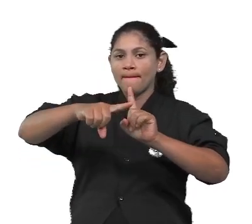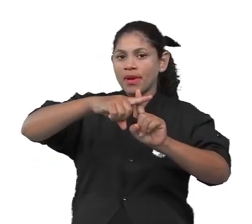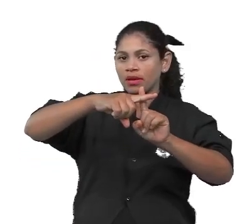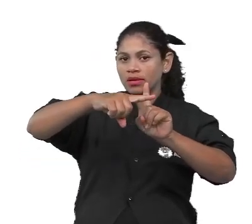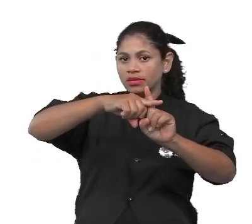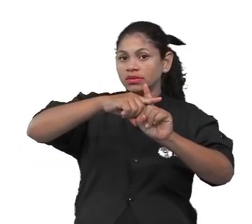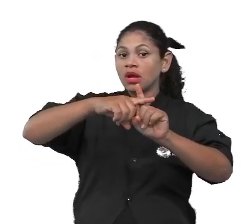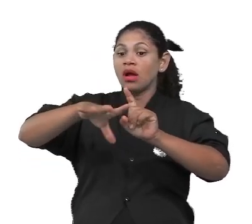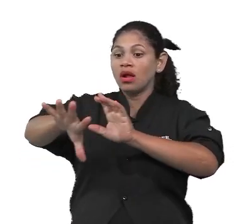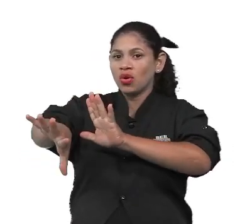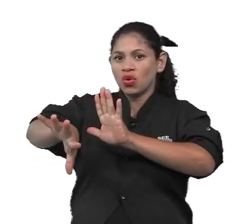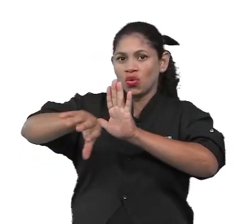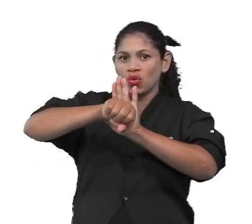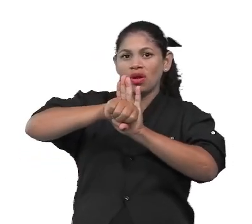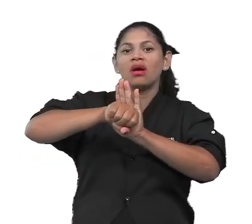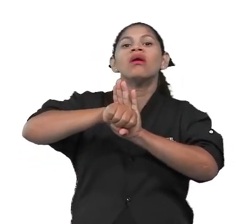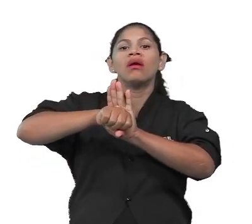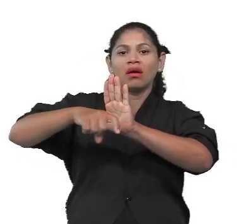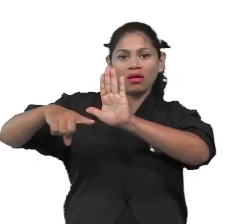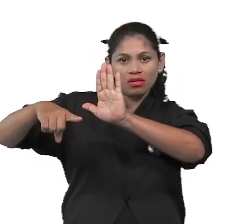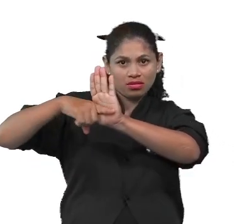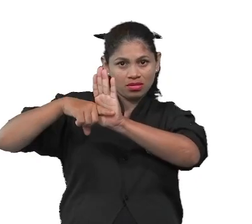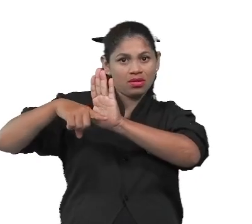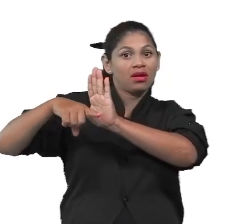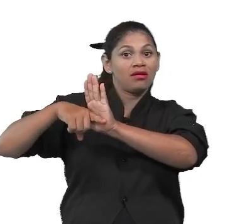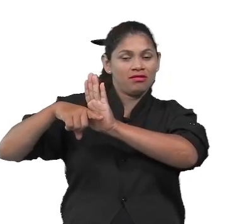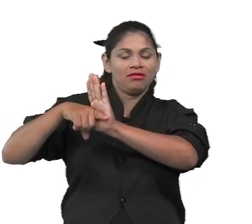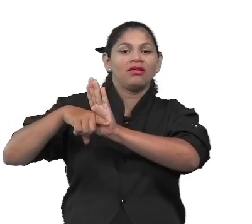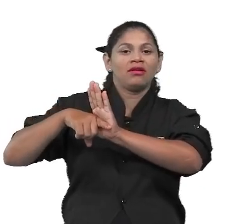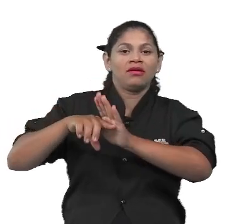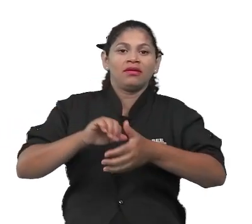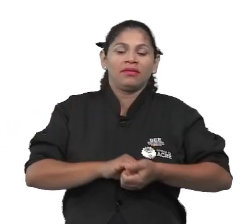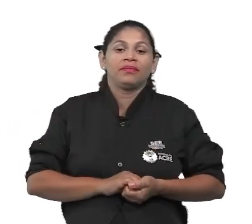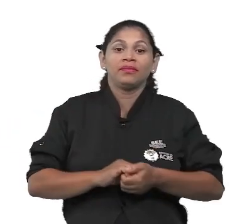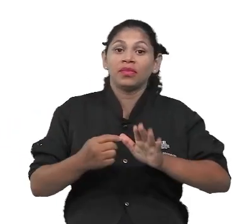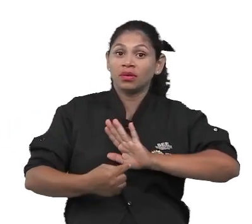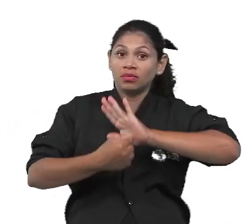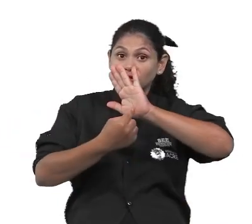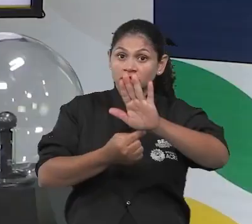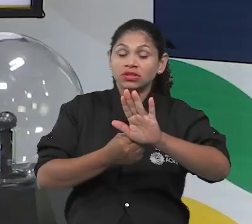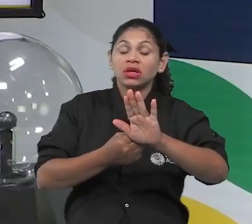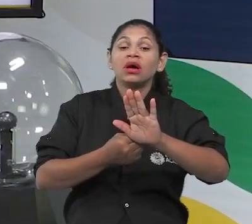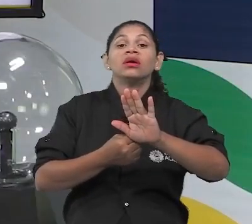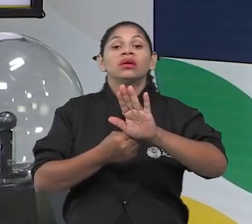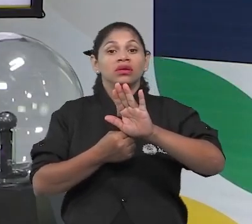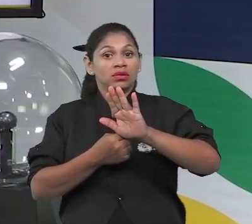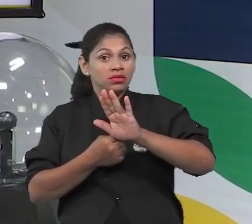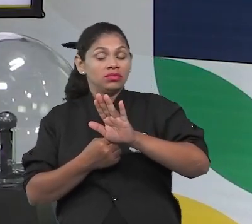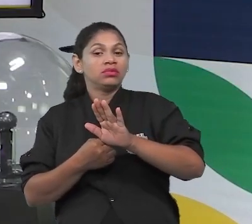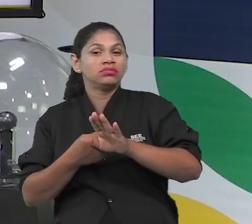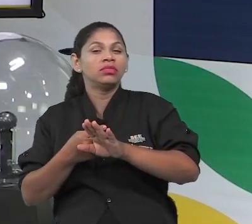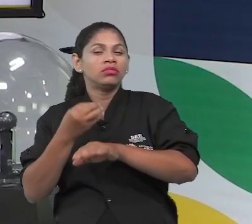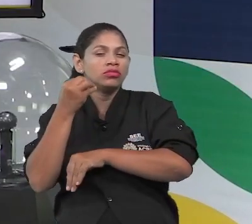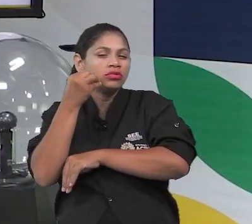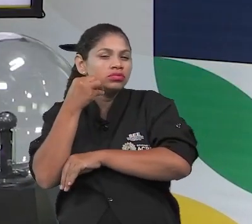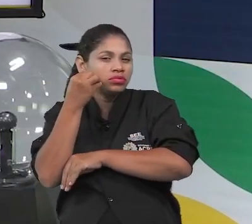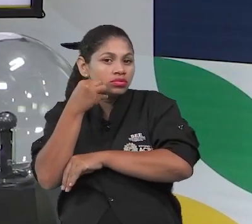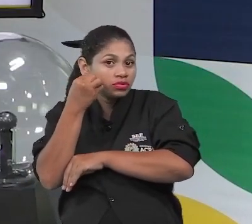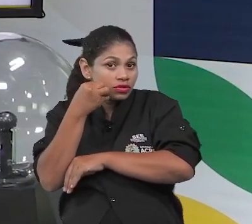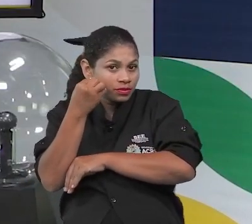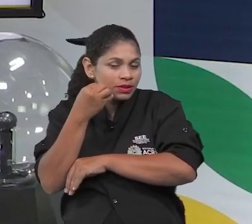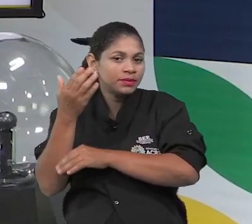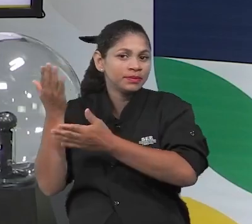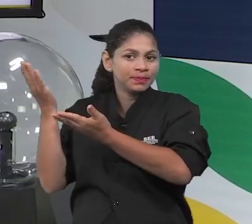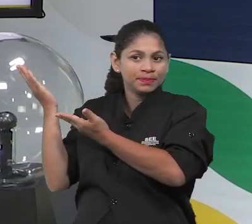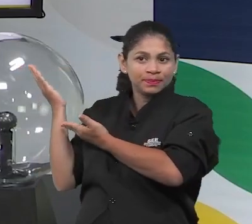aqui dessa pena. Então, para demonstrar isso, a gente vai fazer um breve experimento. Então, aqui